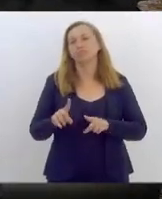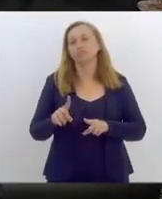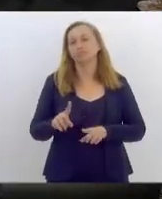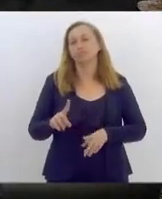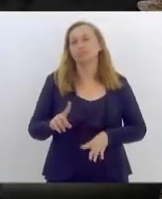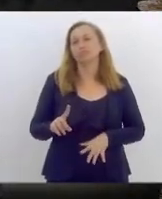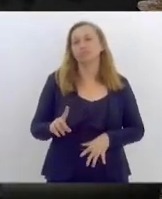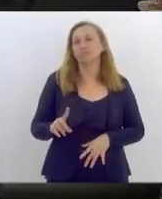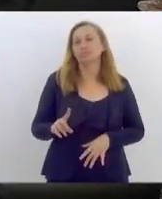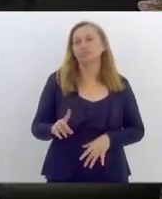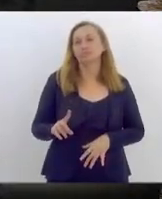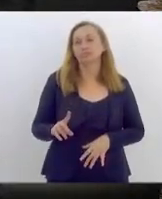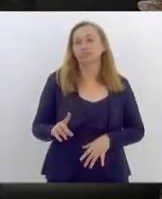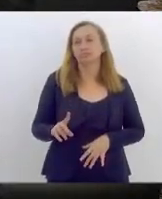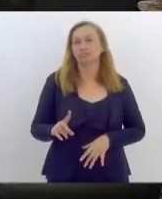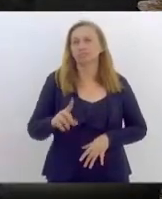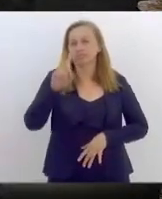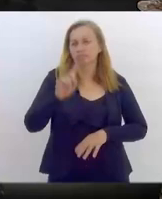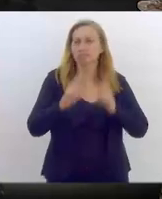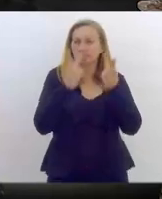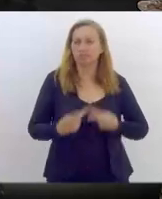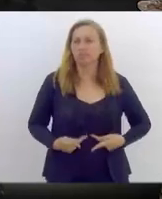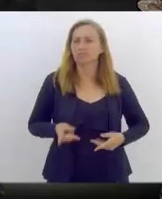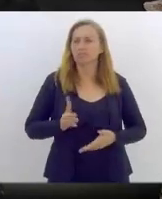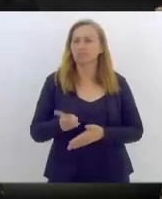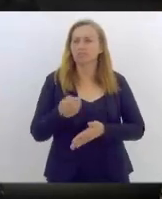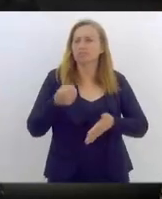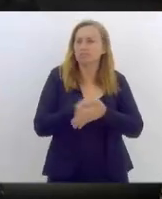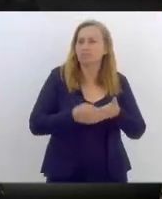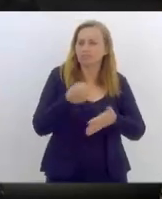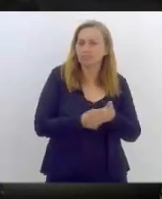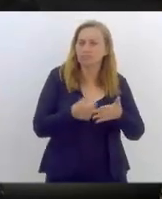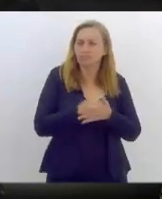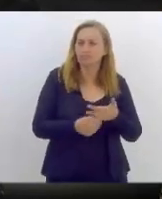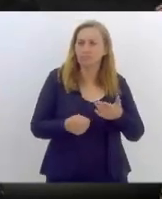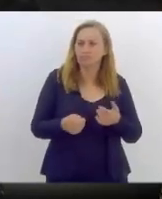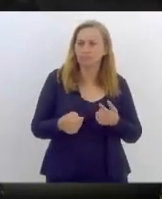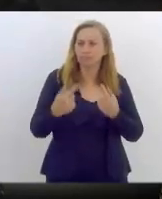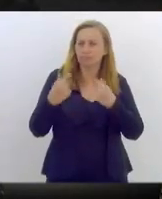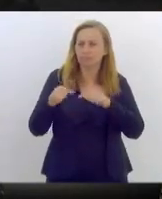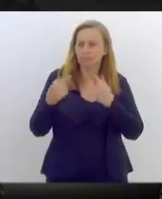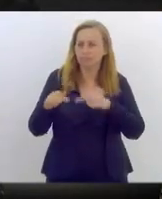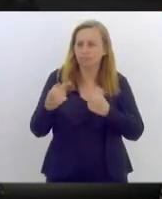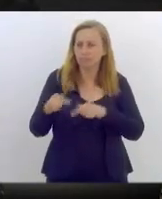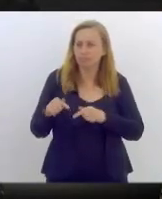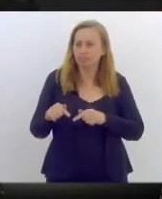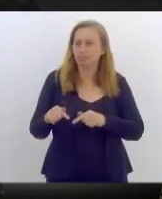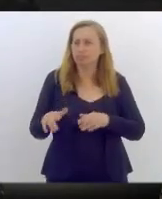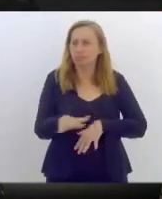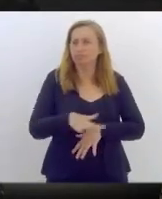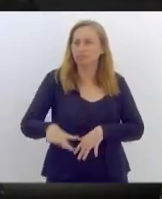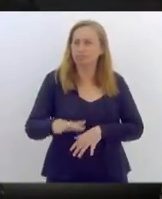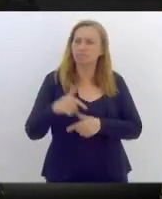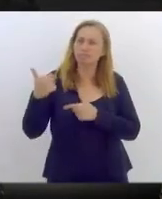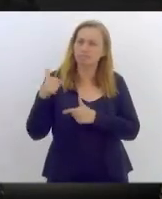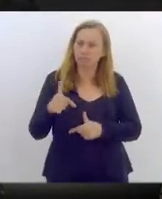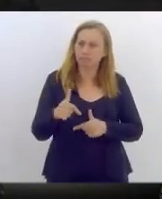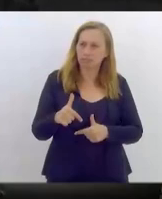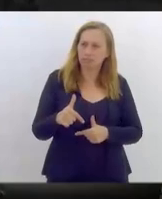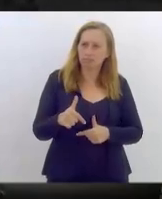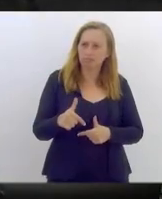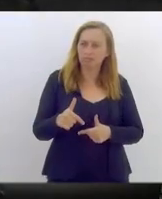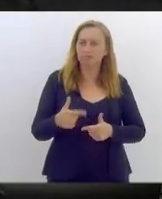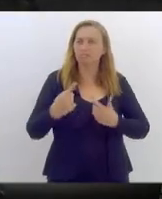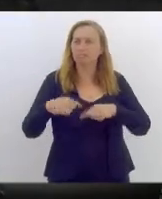arriscam a fazer. Mesmo recebendo fortes críticas de setores ultraconservadores e, claro,